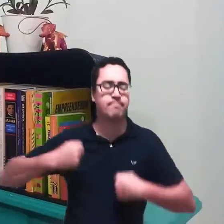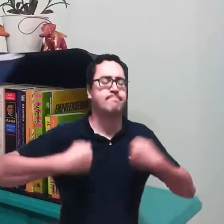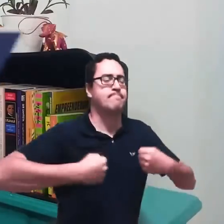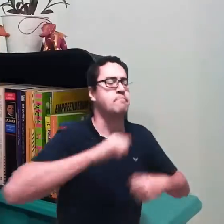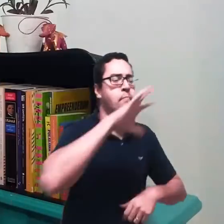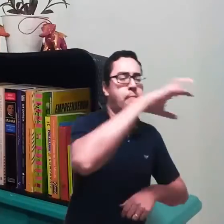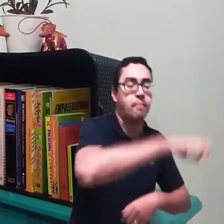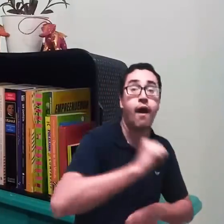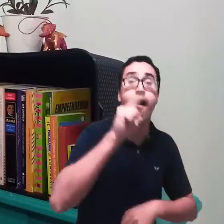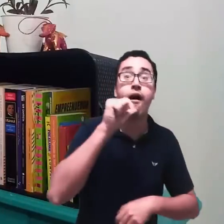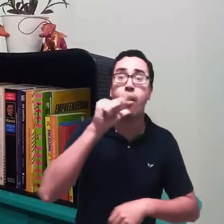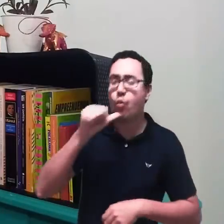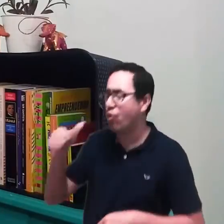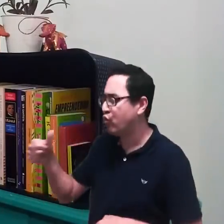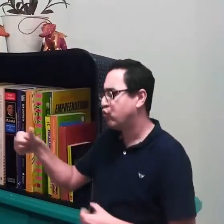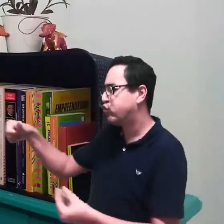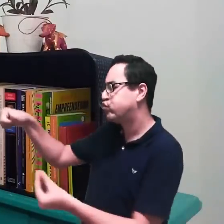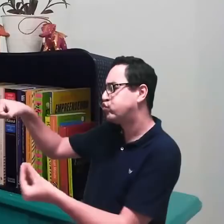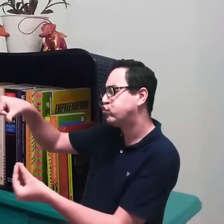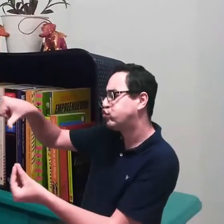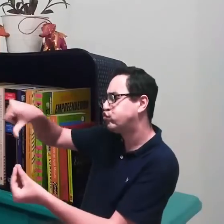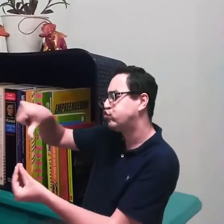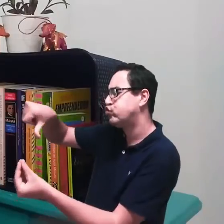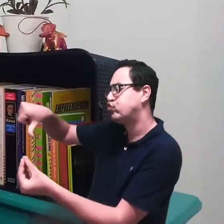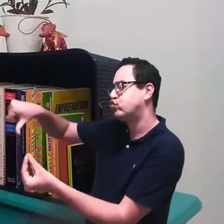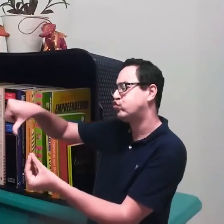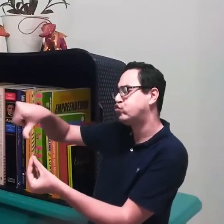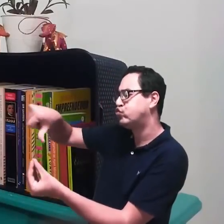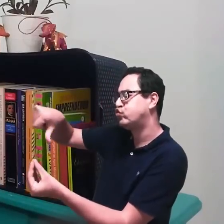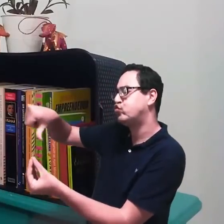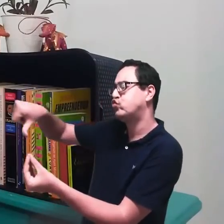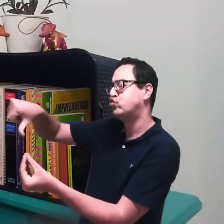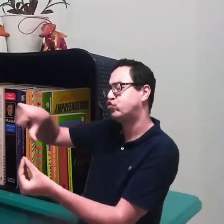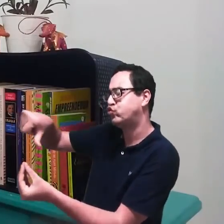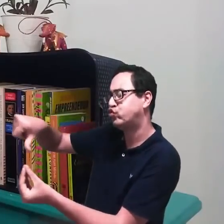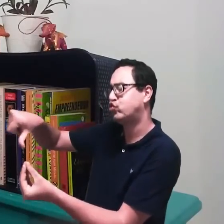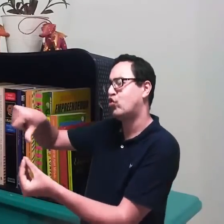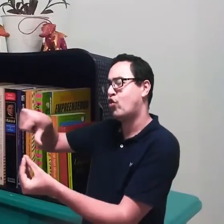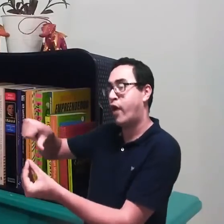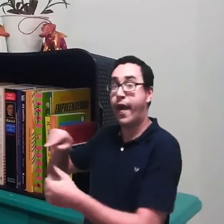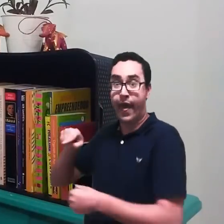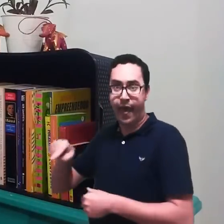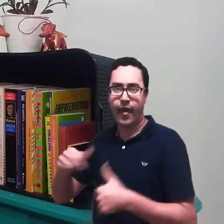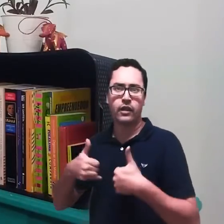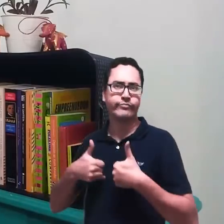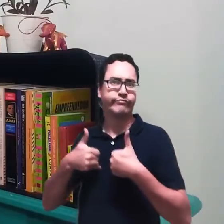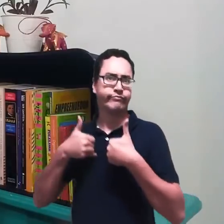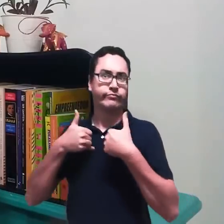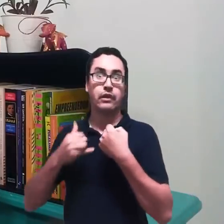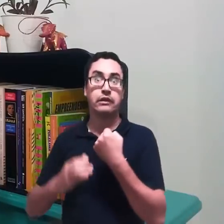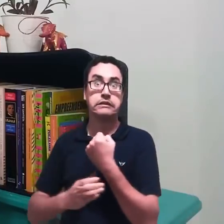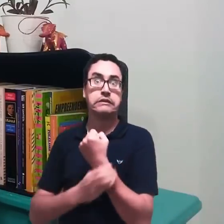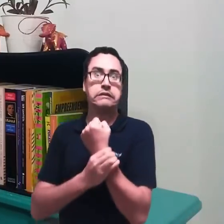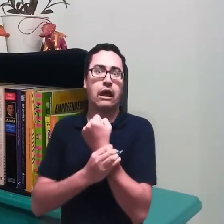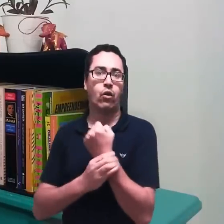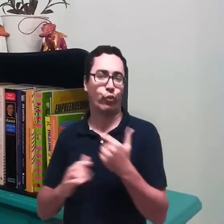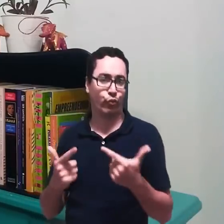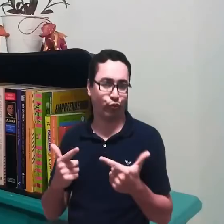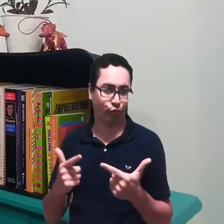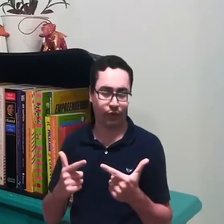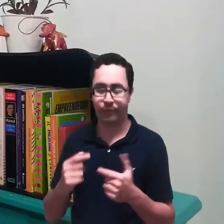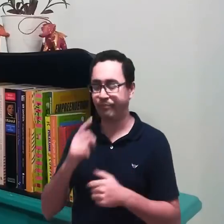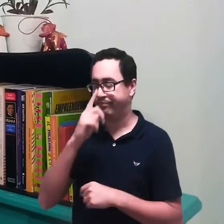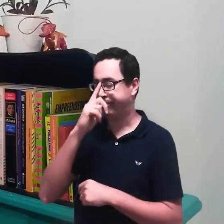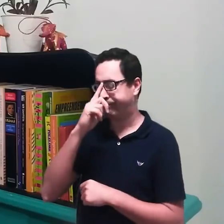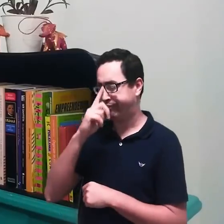molhou a flor. Como se vê, ela logo começou a perturbá-lo com sua vaidade insegura. Certo dia, por exemplo, falando